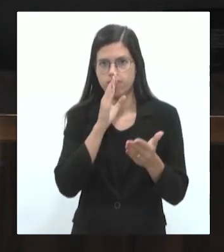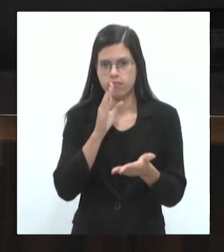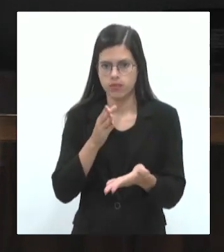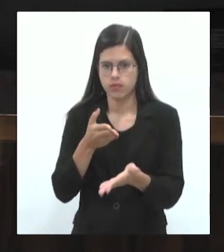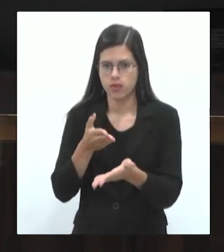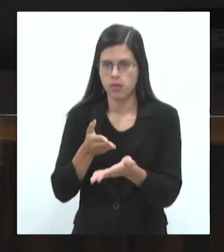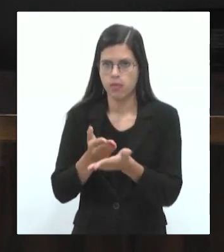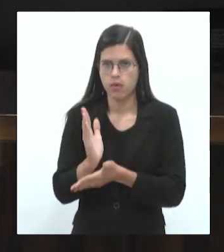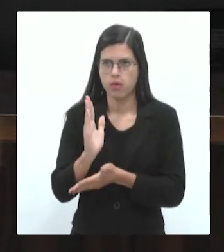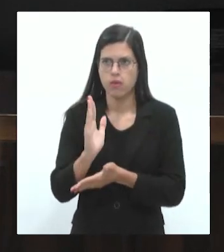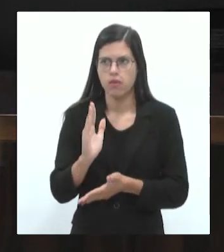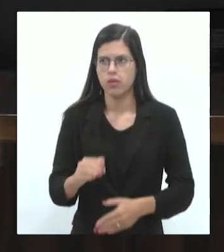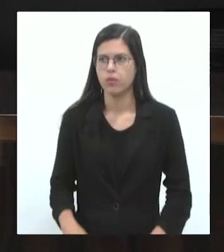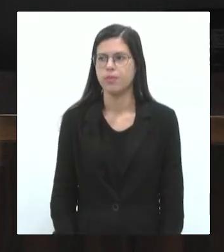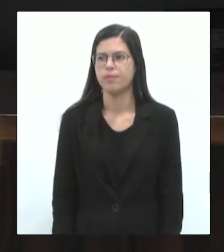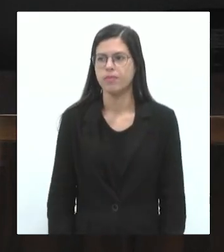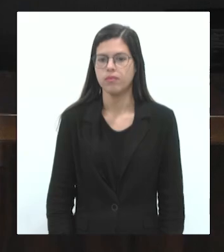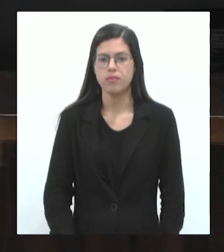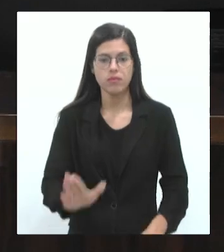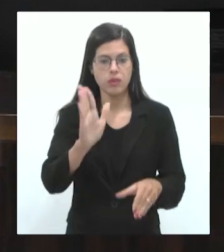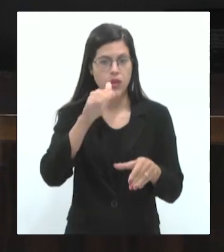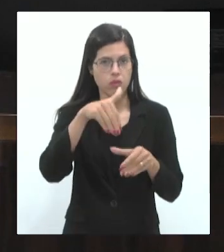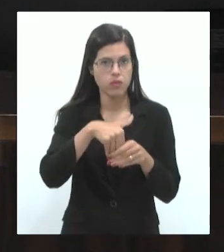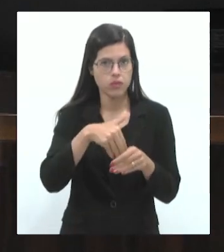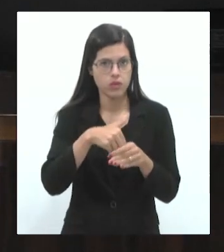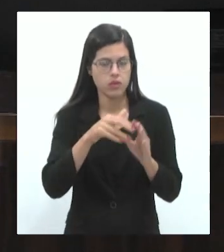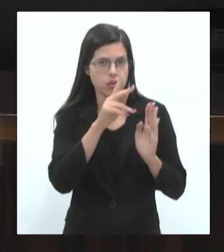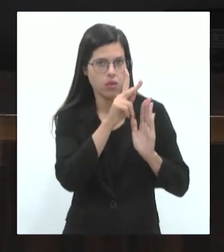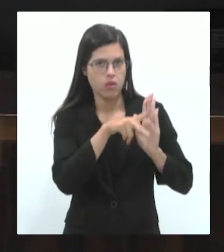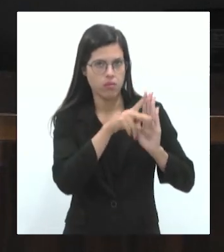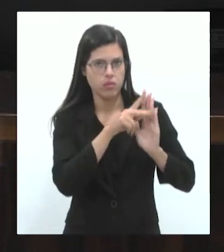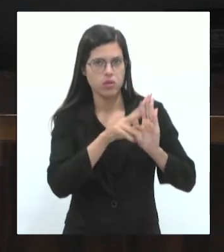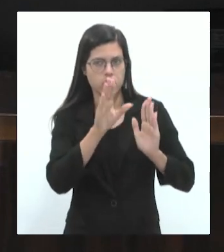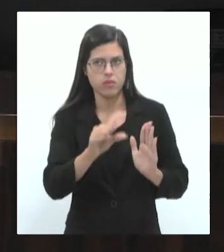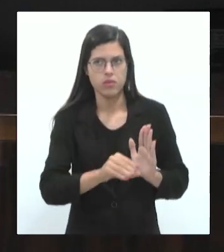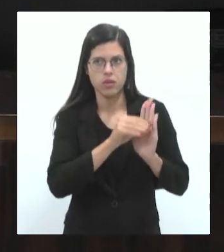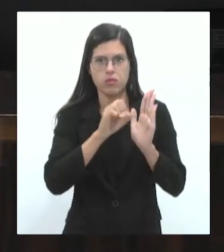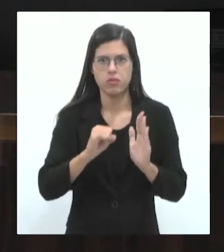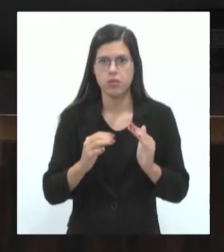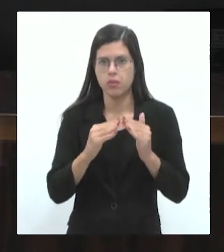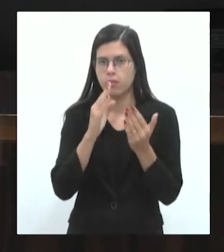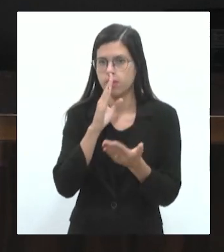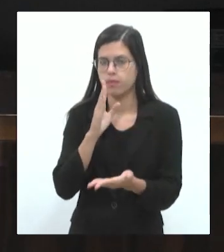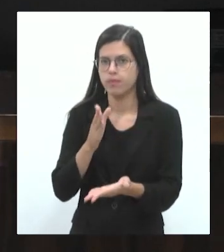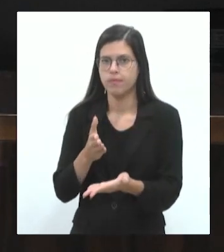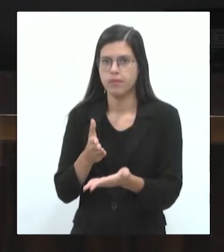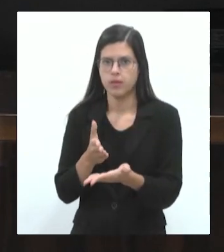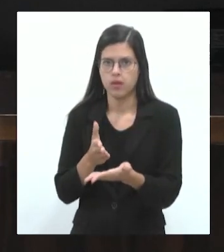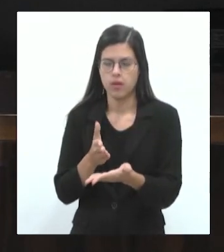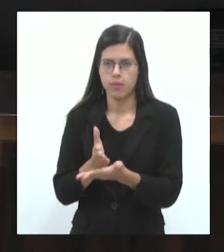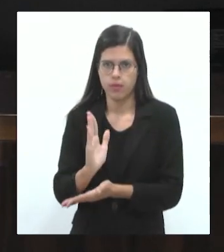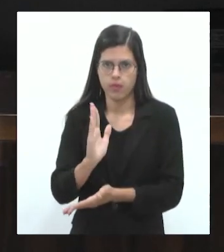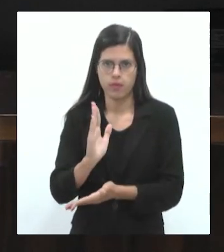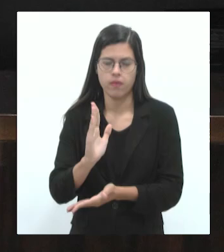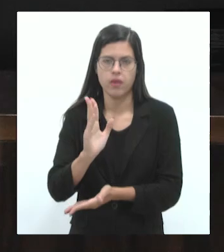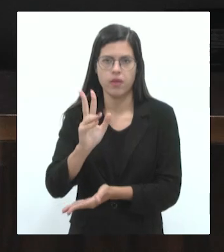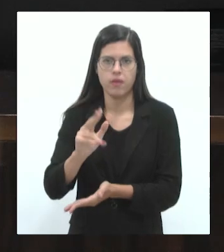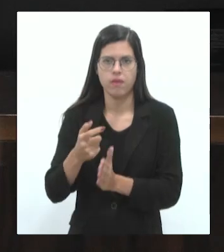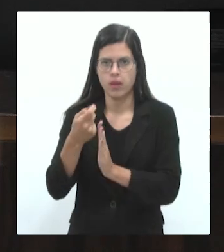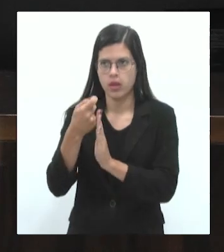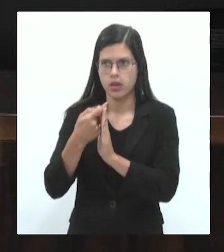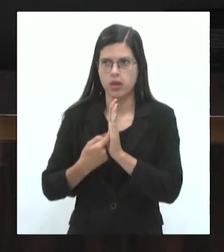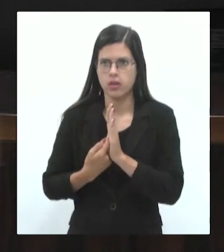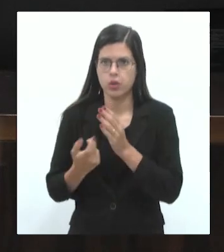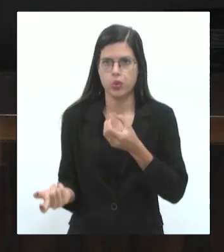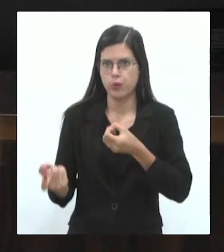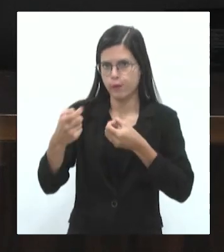estão. Aprovado. Em votação, o projeto assim emendado. Os senhores que aprovam permaneçam como estão. Aprovado. Vai a redação do